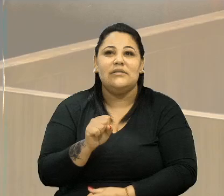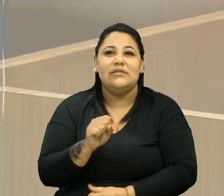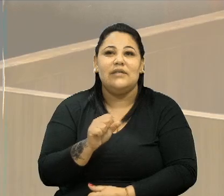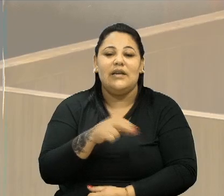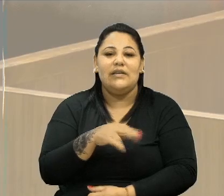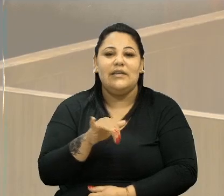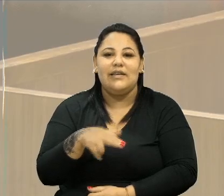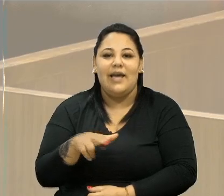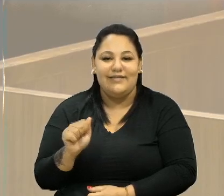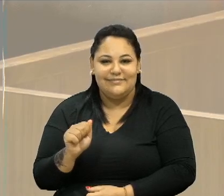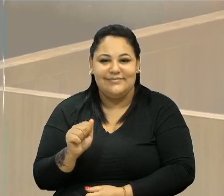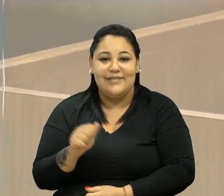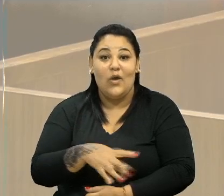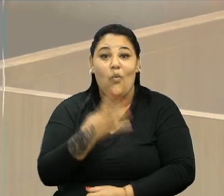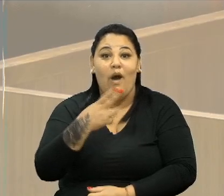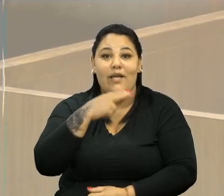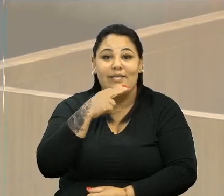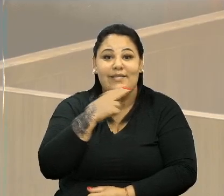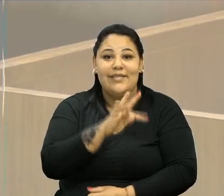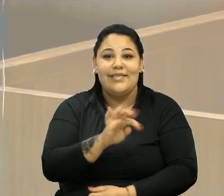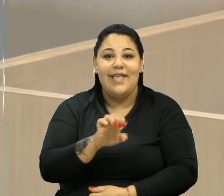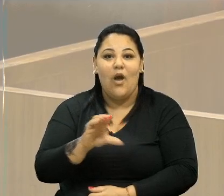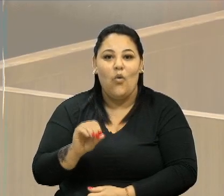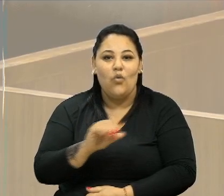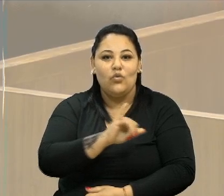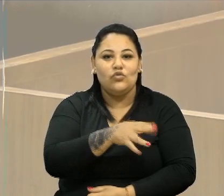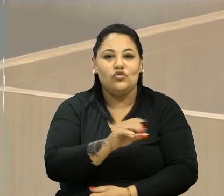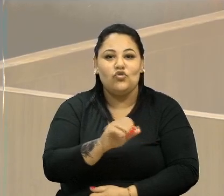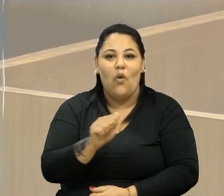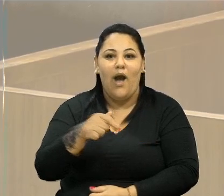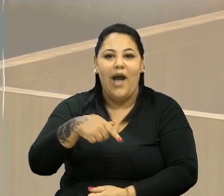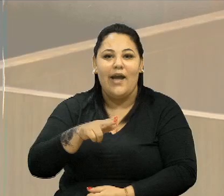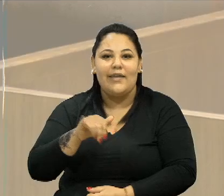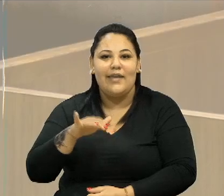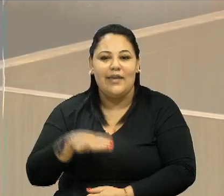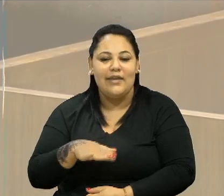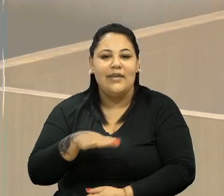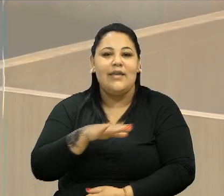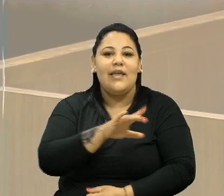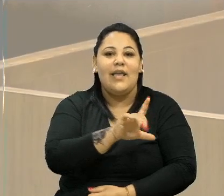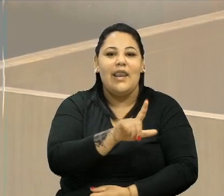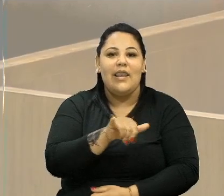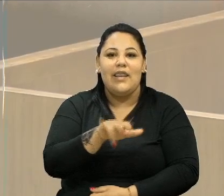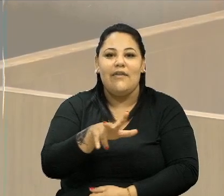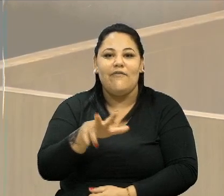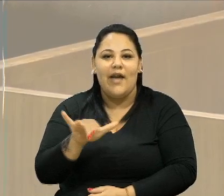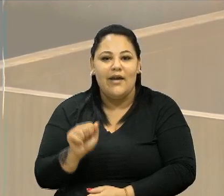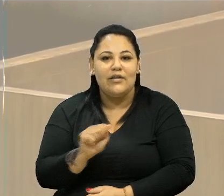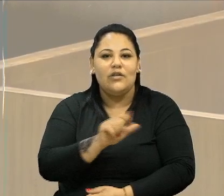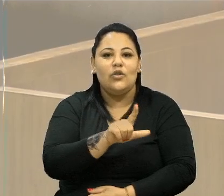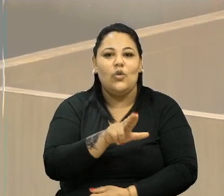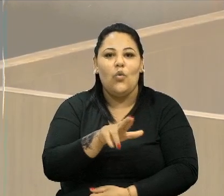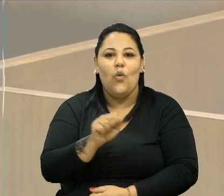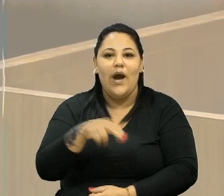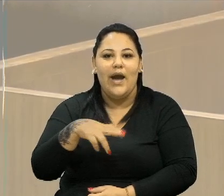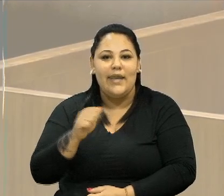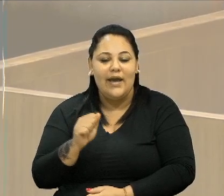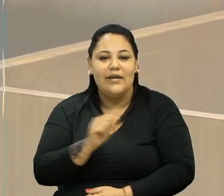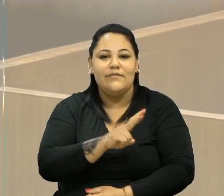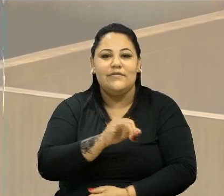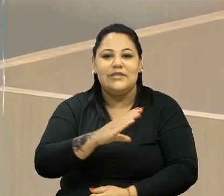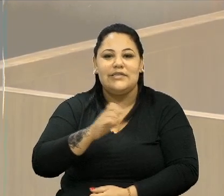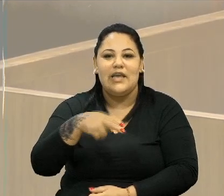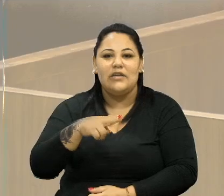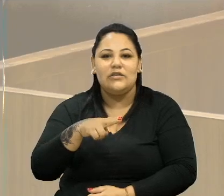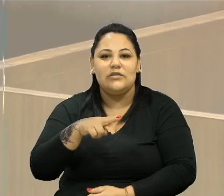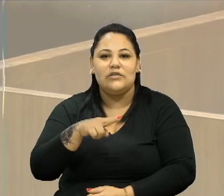Alina, e 4 netos, Theo, Joaquim, Alívia, Luana e Vicenzo. O principal legado deixado, segundo os filhos, é